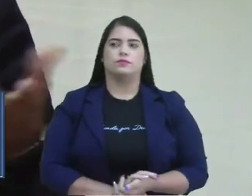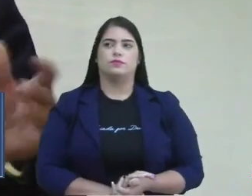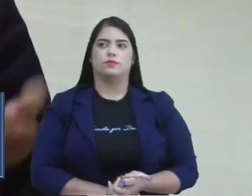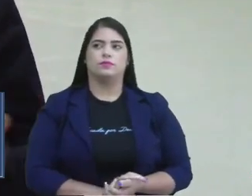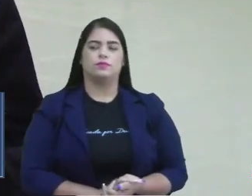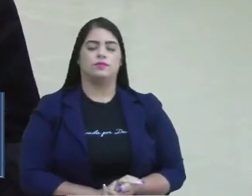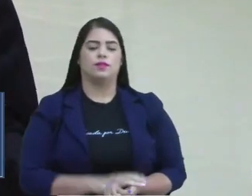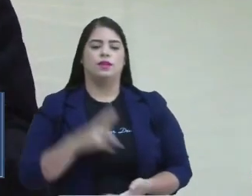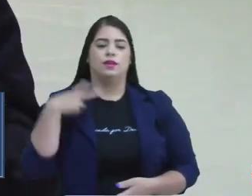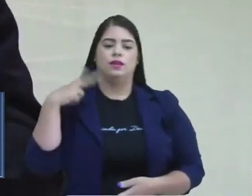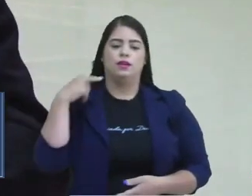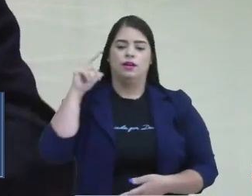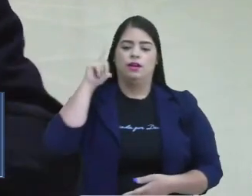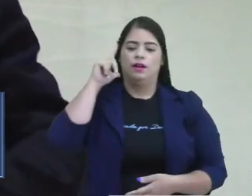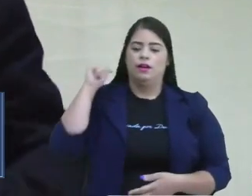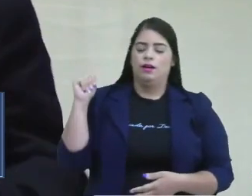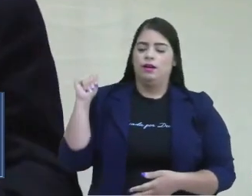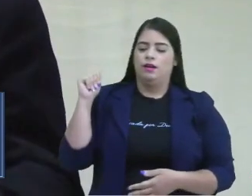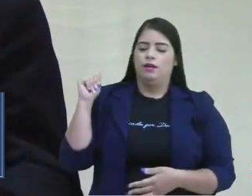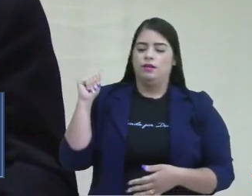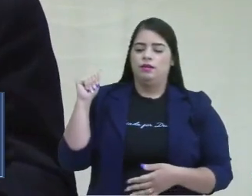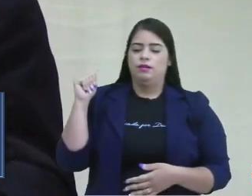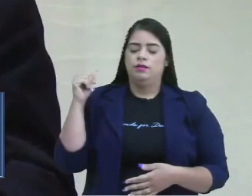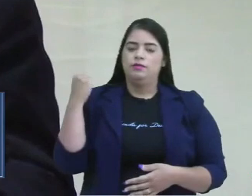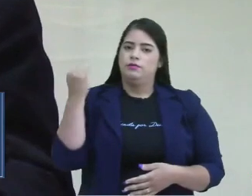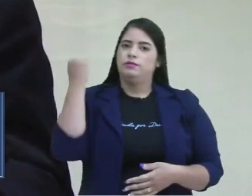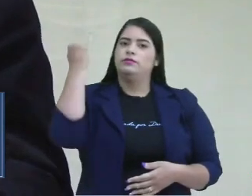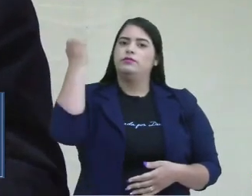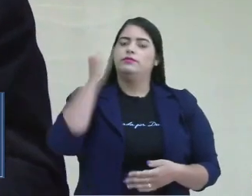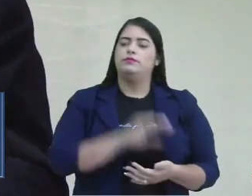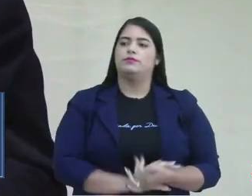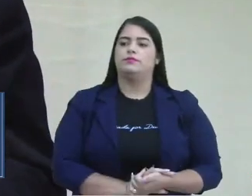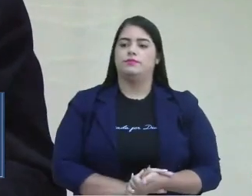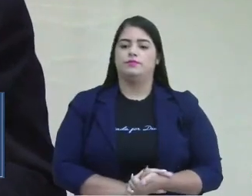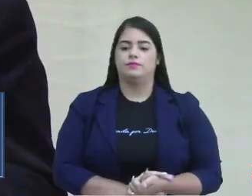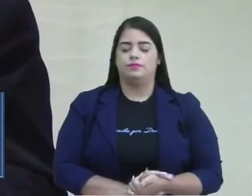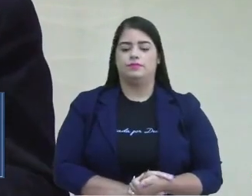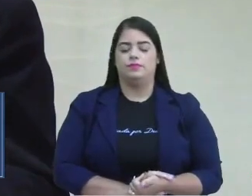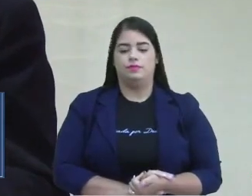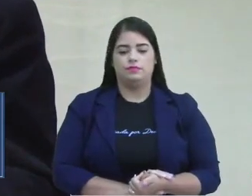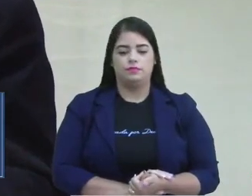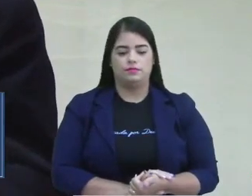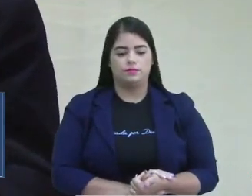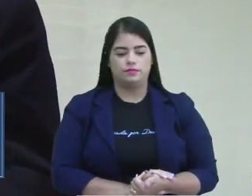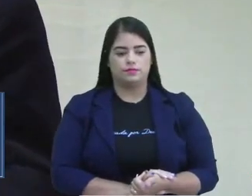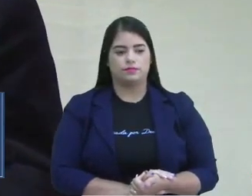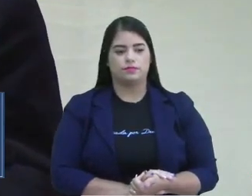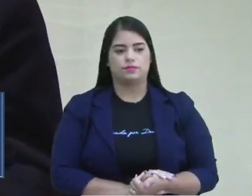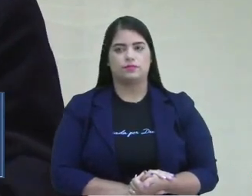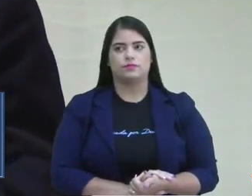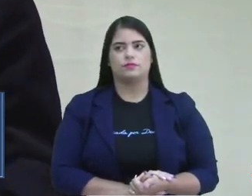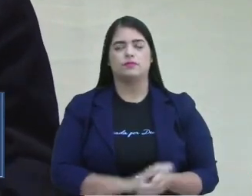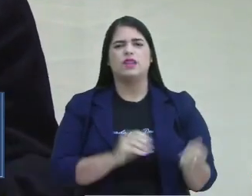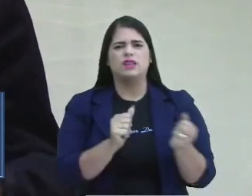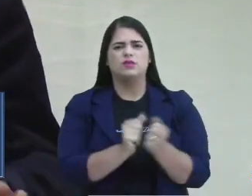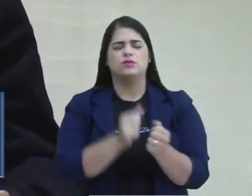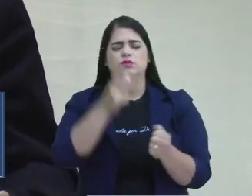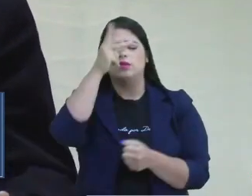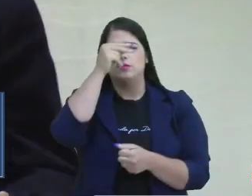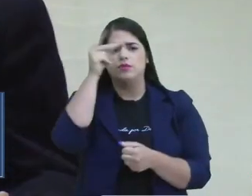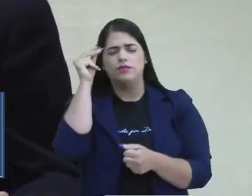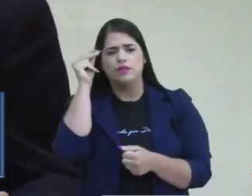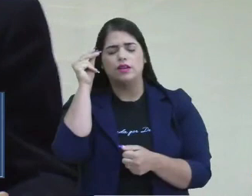ao vereador Léo, grande vereador Léo também, que faz parte da bancada do prefeito. E quero